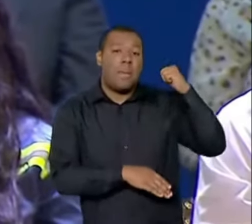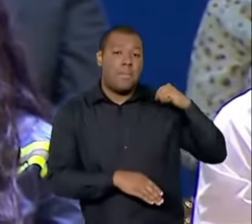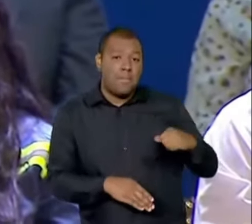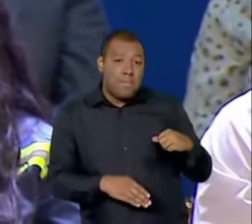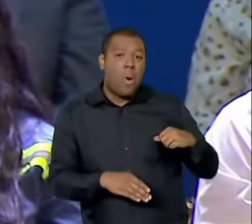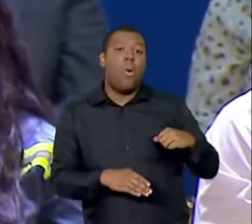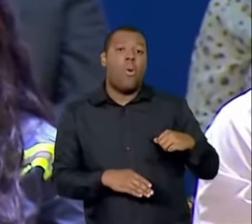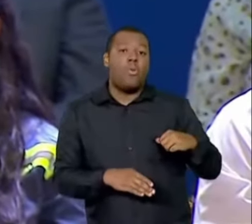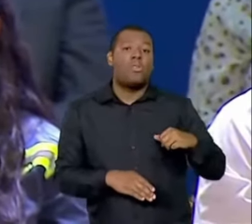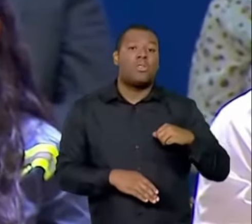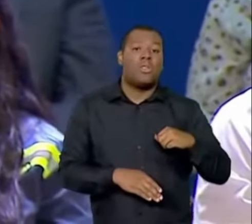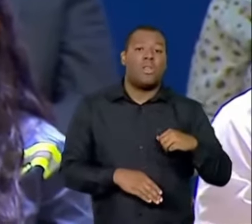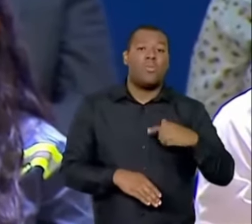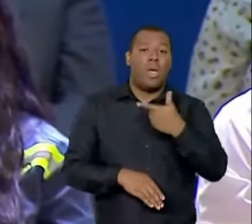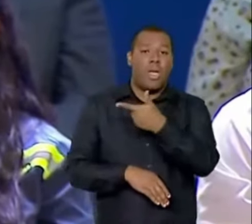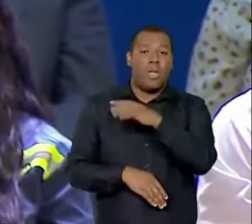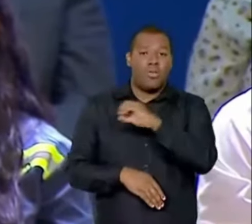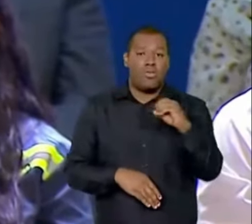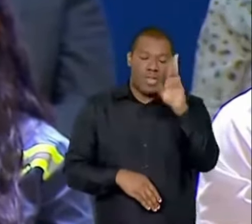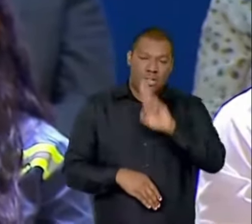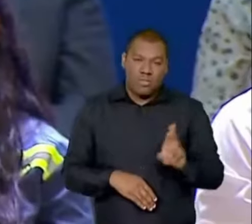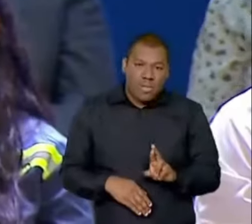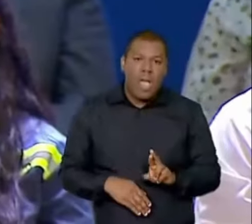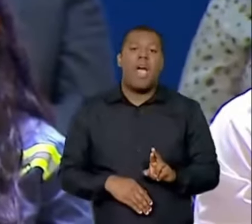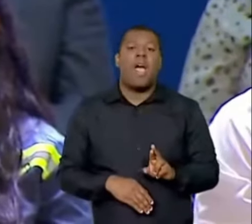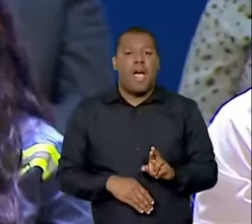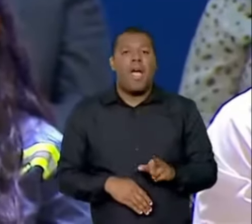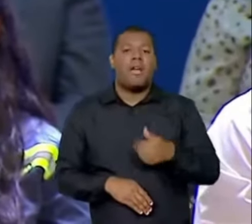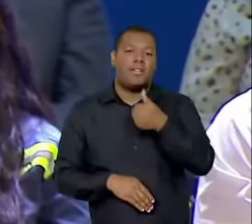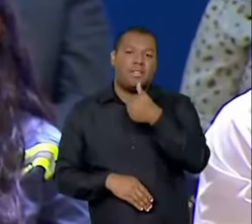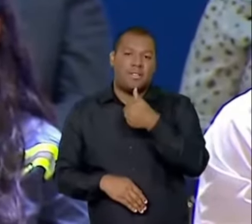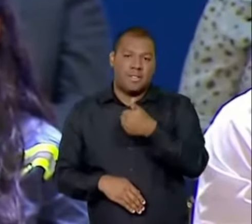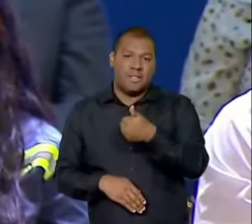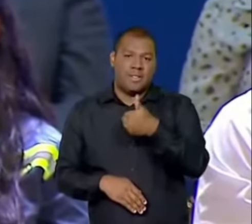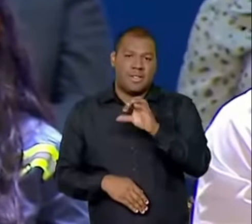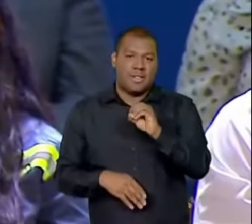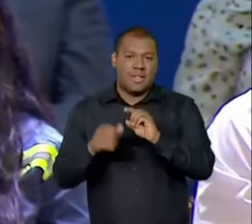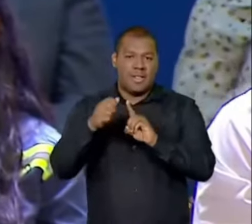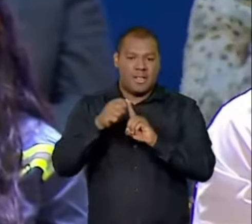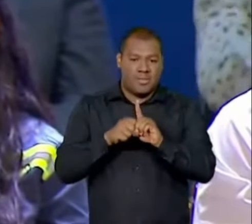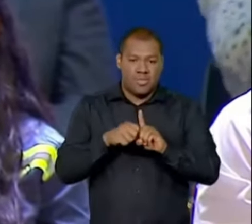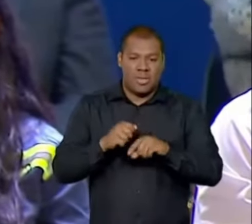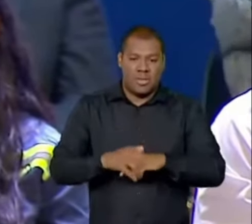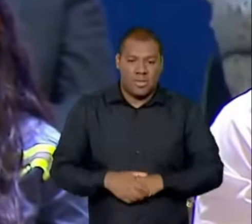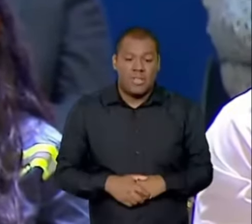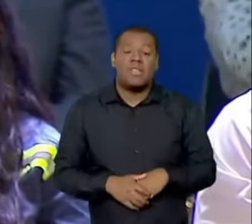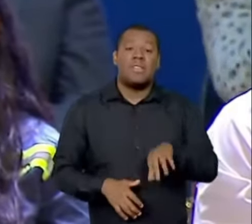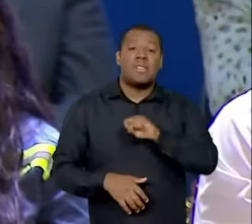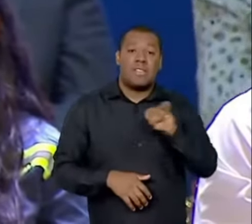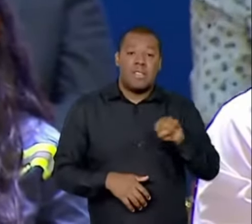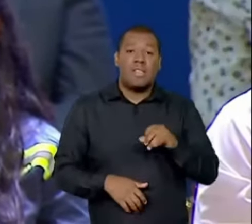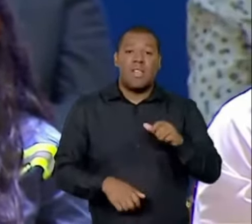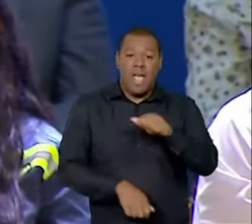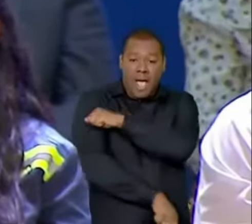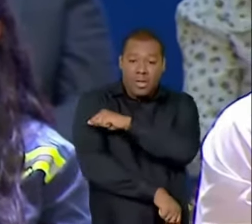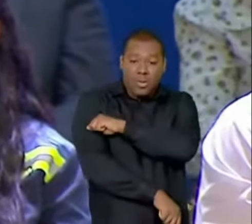10 meses. Quando chegar no fim dos 10 meses, se ele tiver 80% de comparecimento na escola e se ele passar na